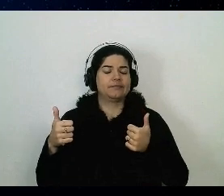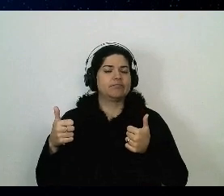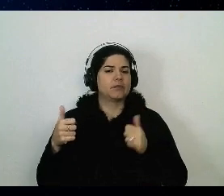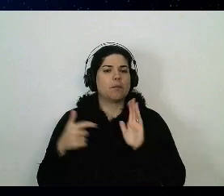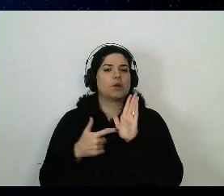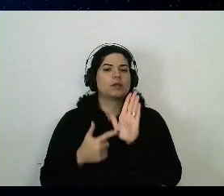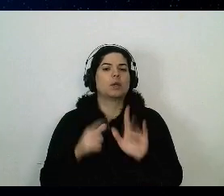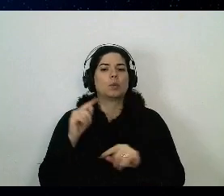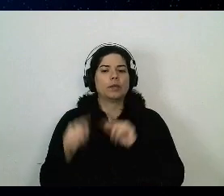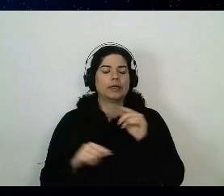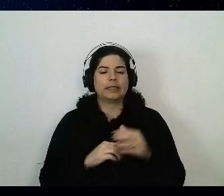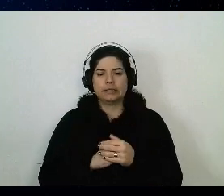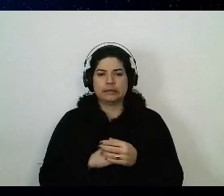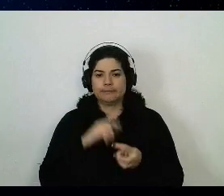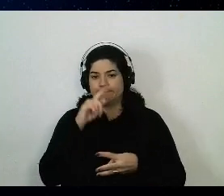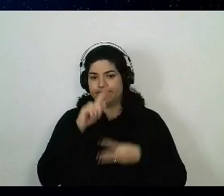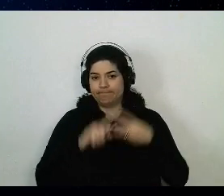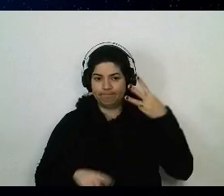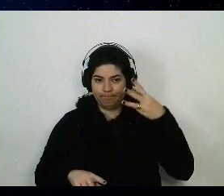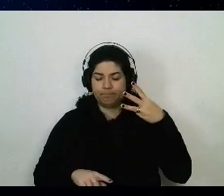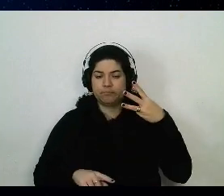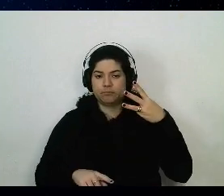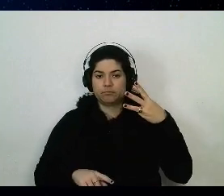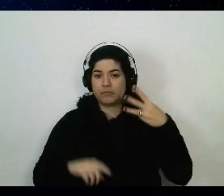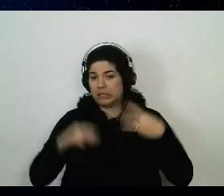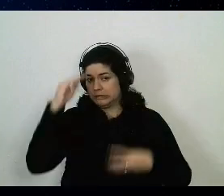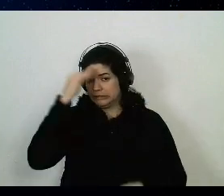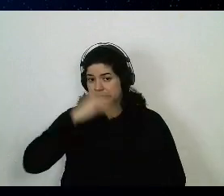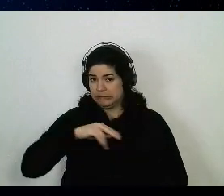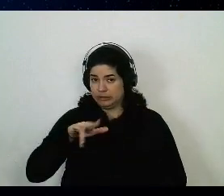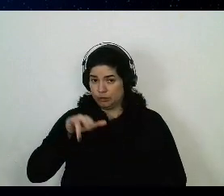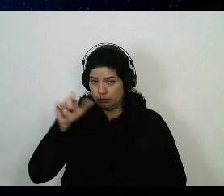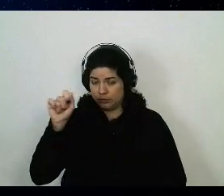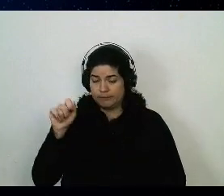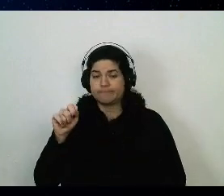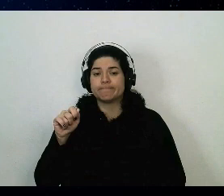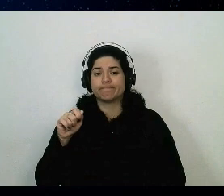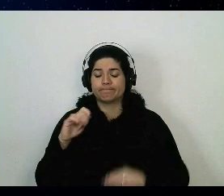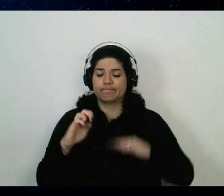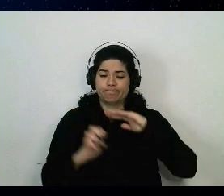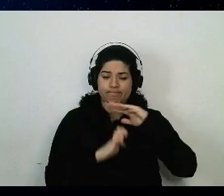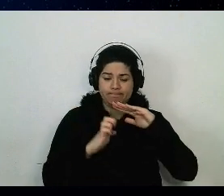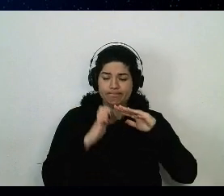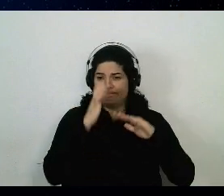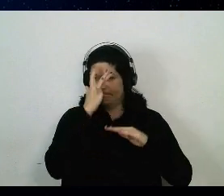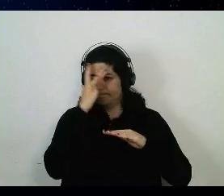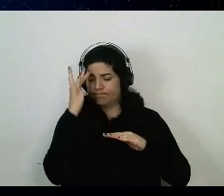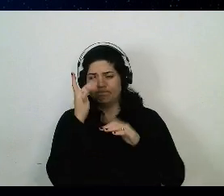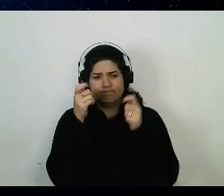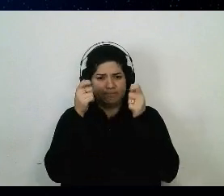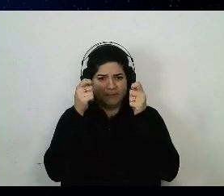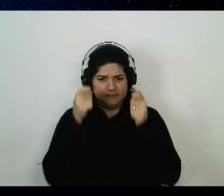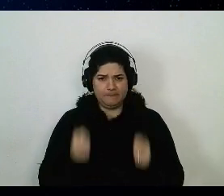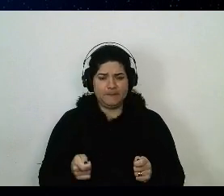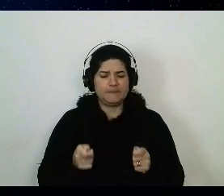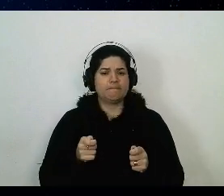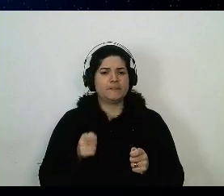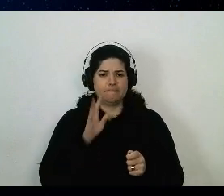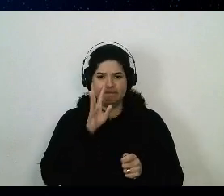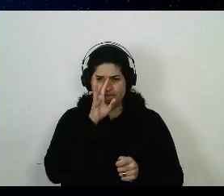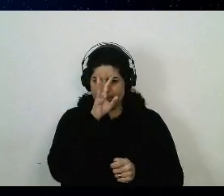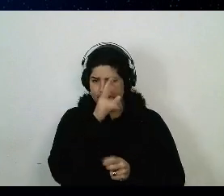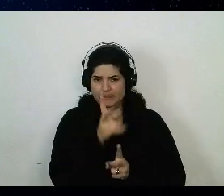destaca 3 pontos. Nunca desistem, as pessoas e as empresas, elas mantêm-se firmes e elas têm um propósito muito